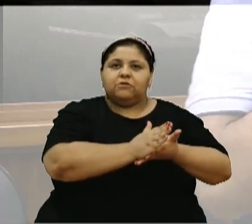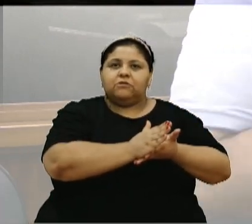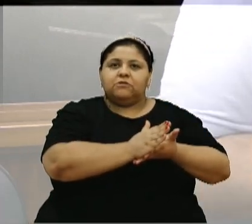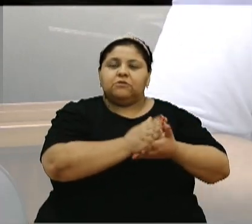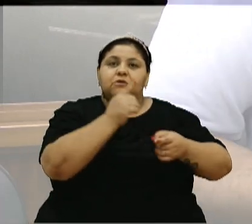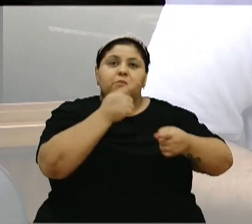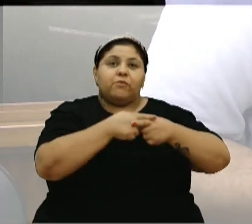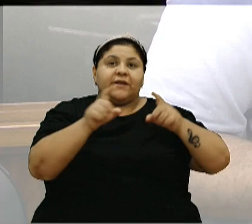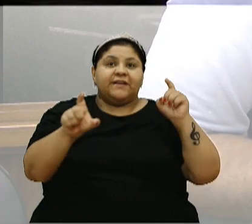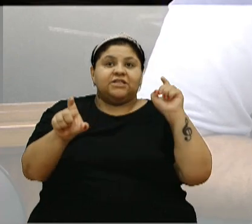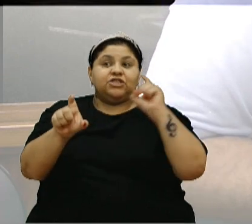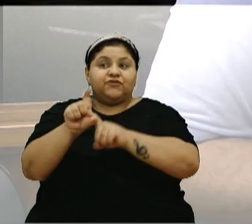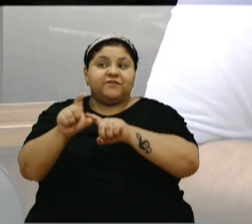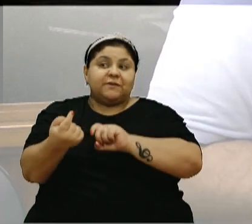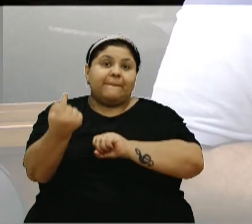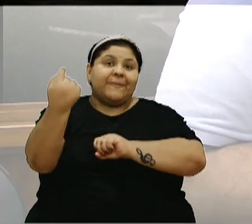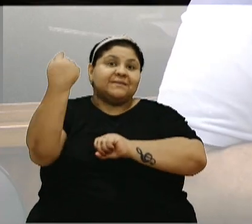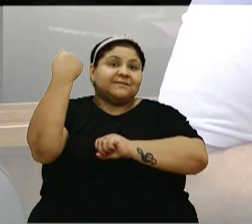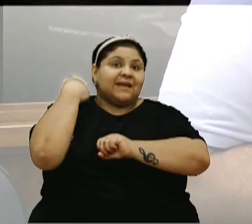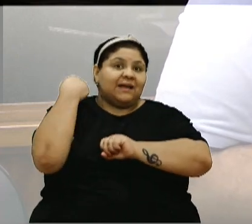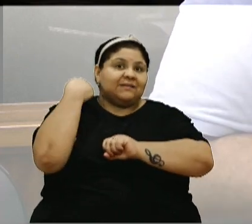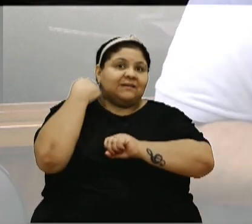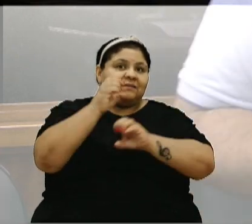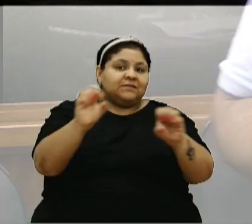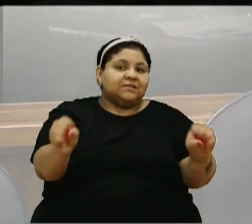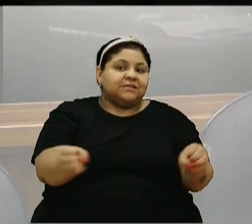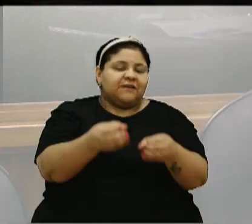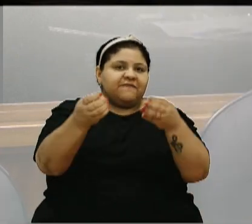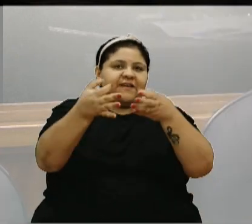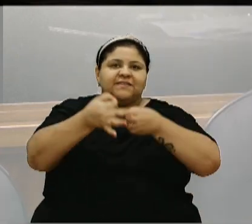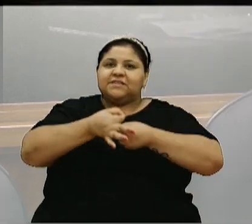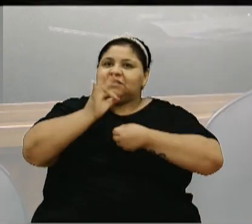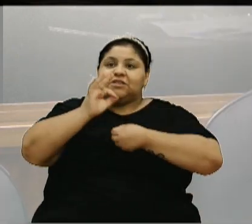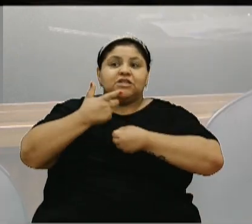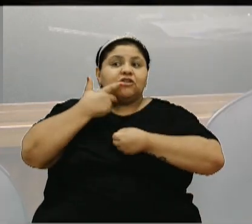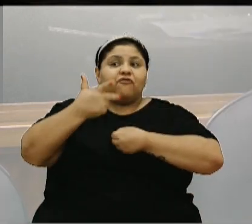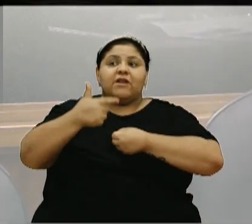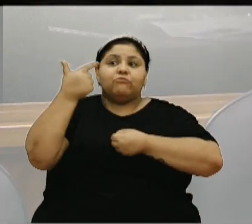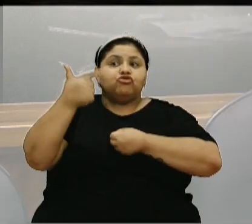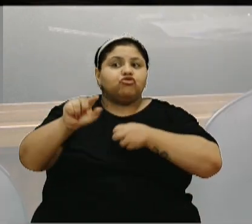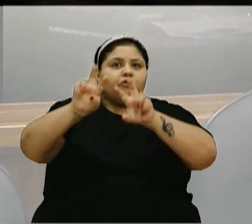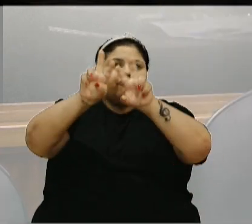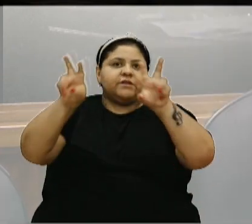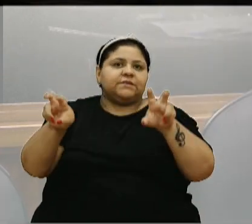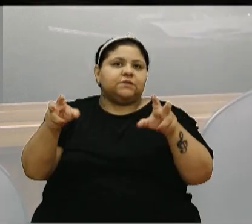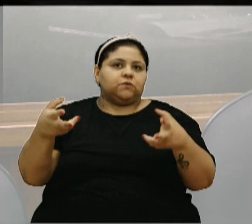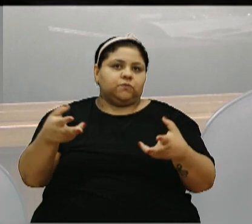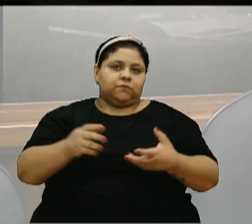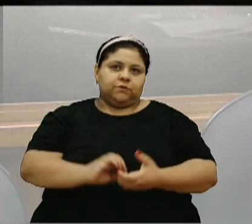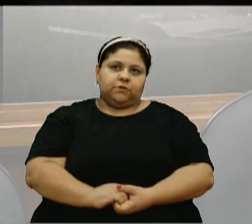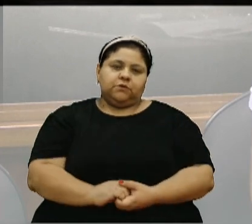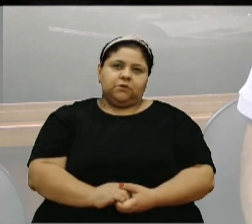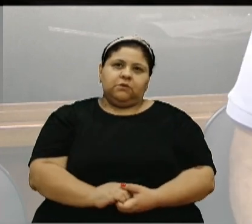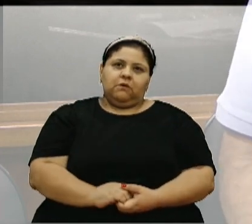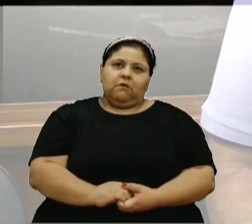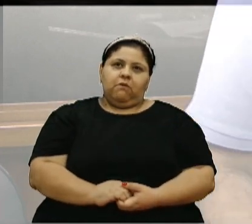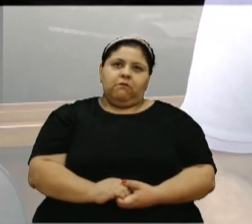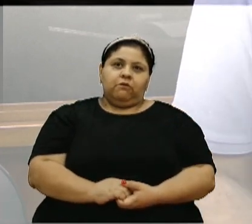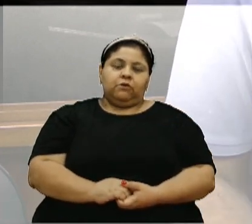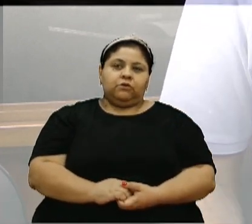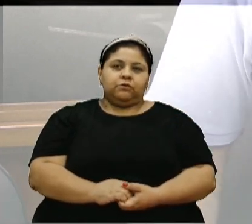de dívidas passadas da Festa da Uva. E nós não falamos mais sobre esse assunto. Ou